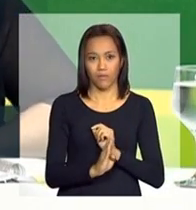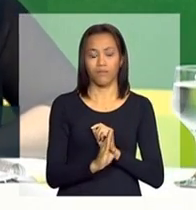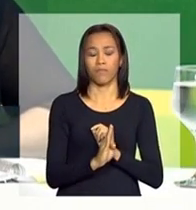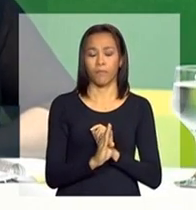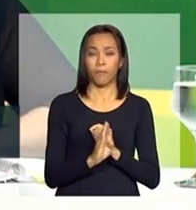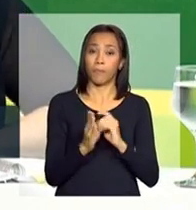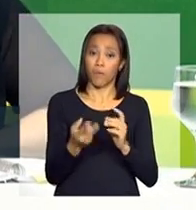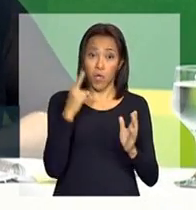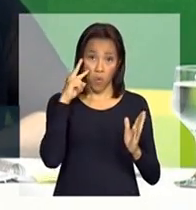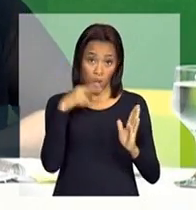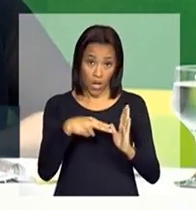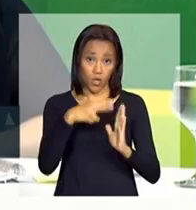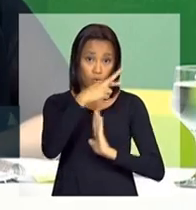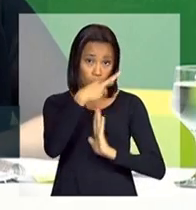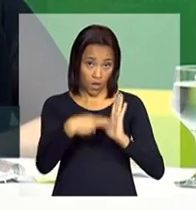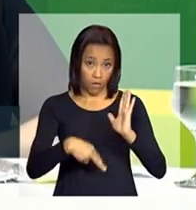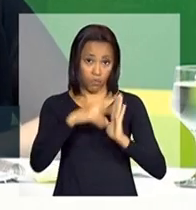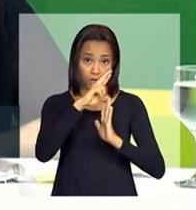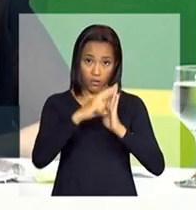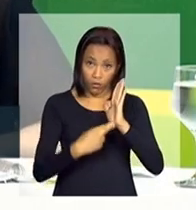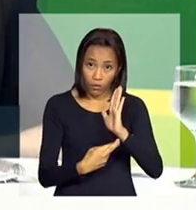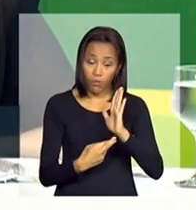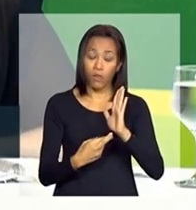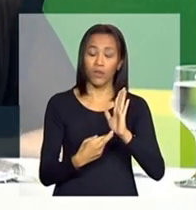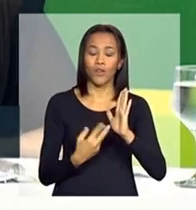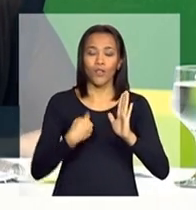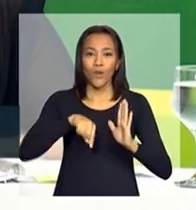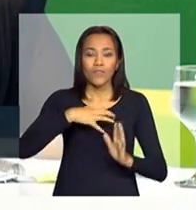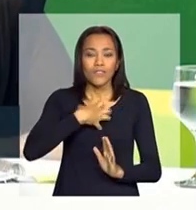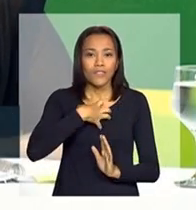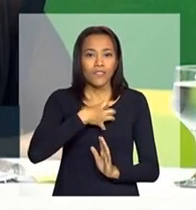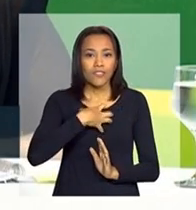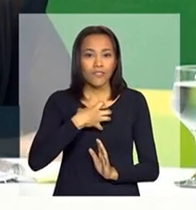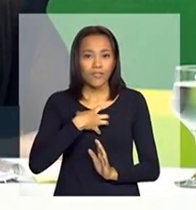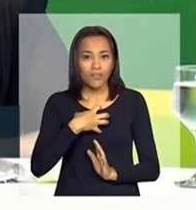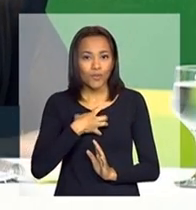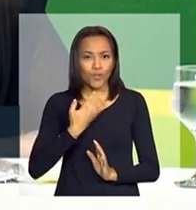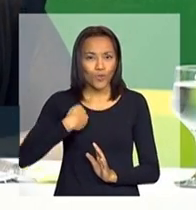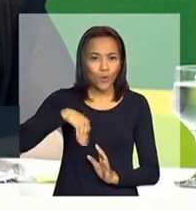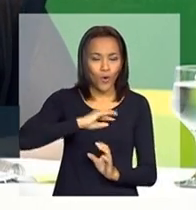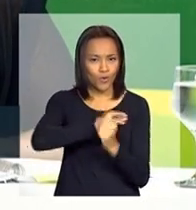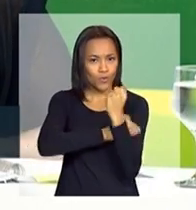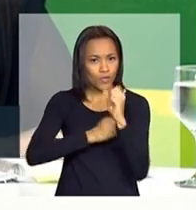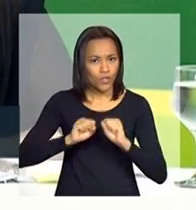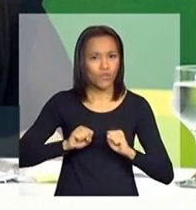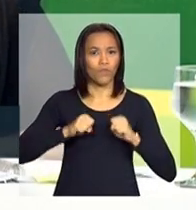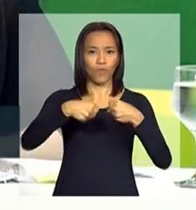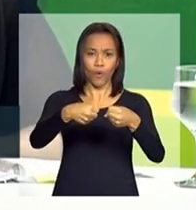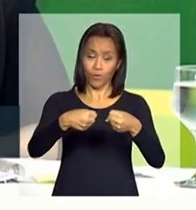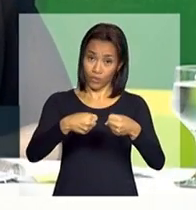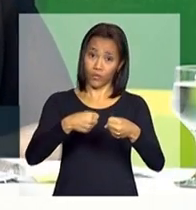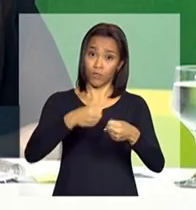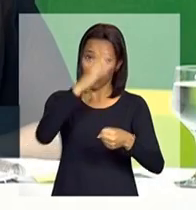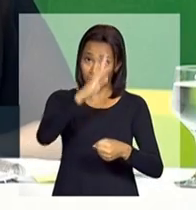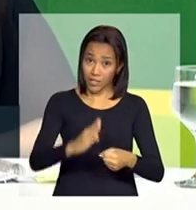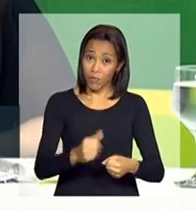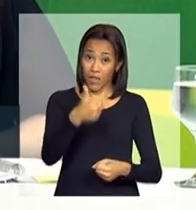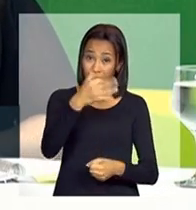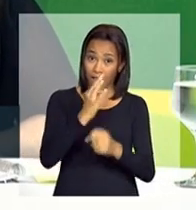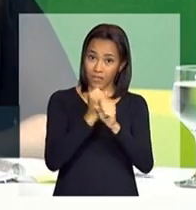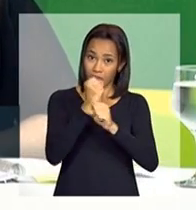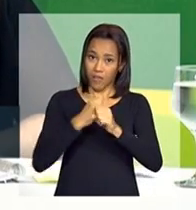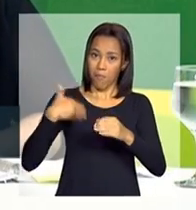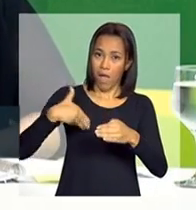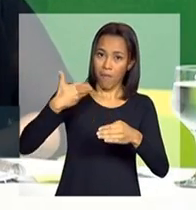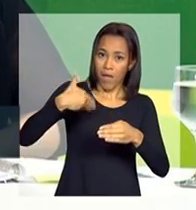relatório eh nós ficamos com esse sentimento de que o o esforço todo que o Brasil vem fazendo ao longo desses 10 anos